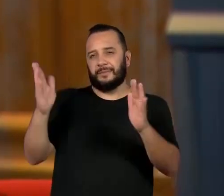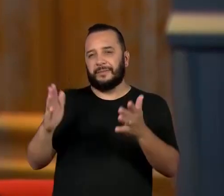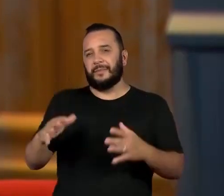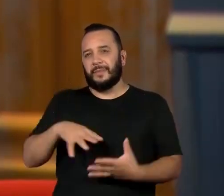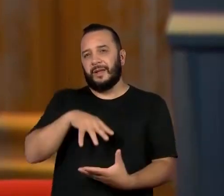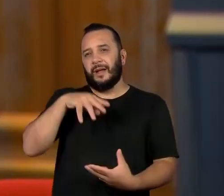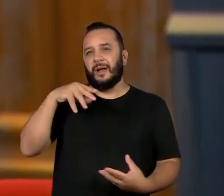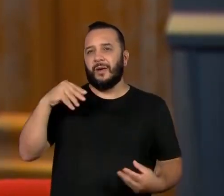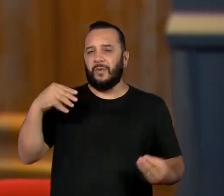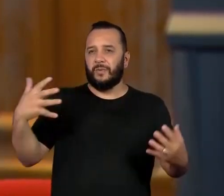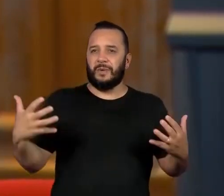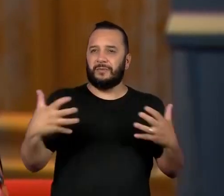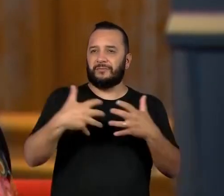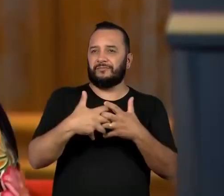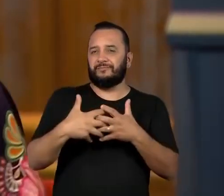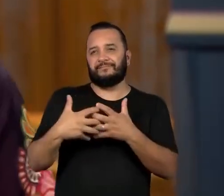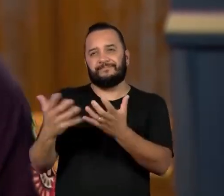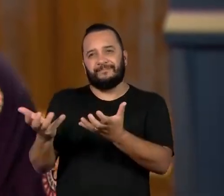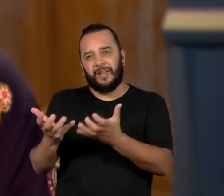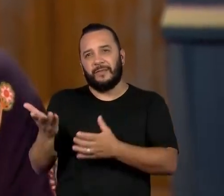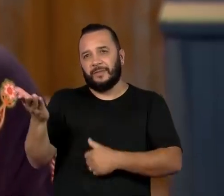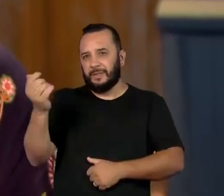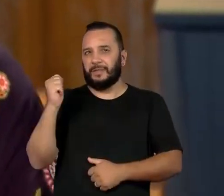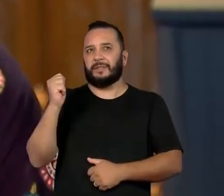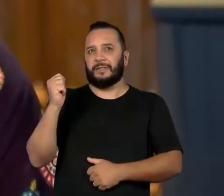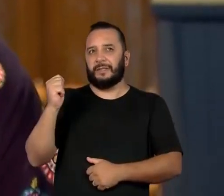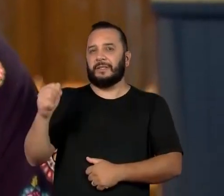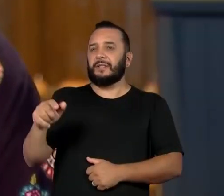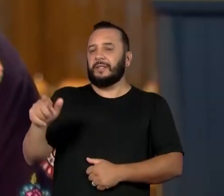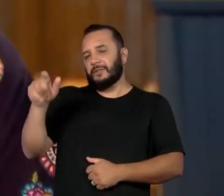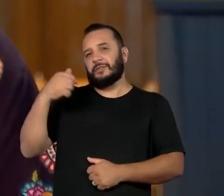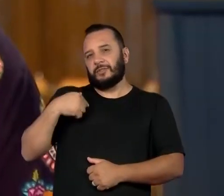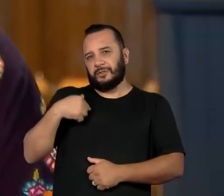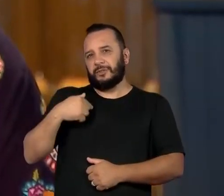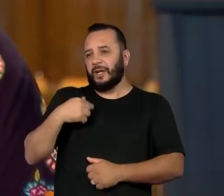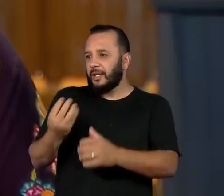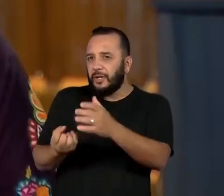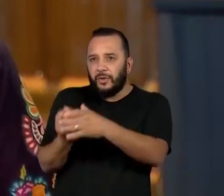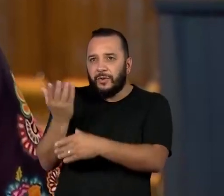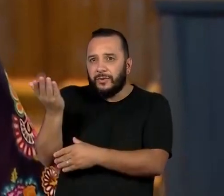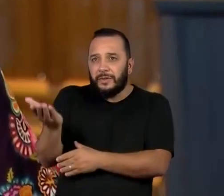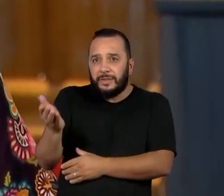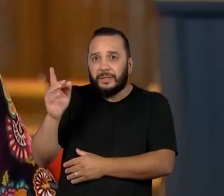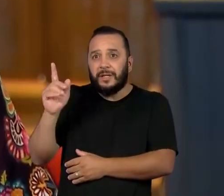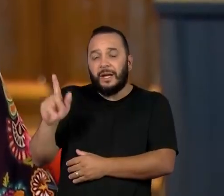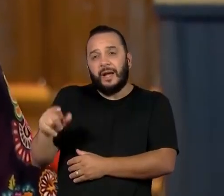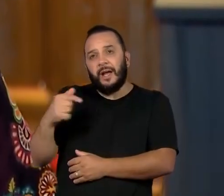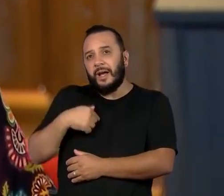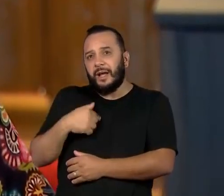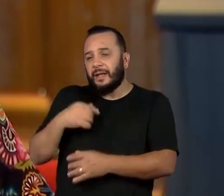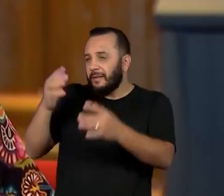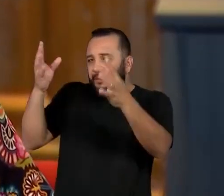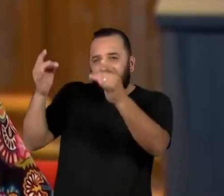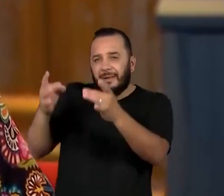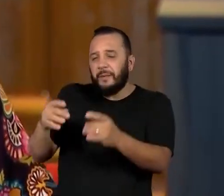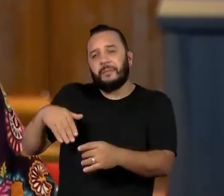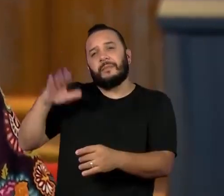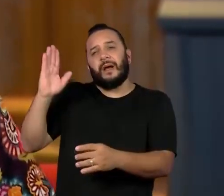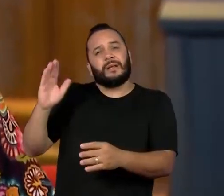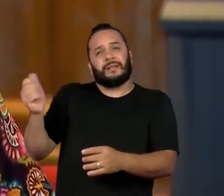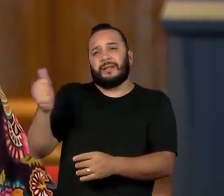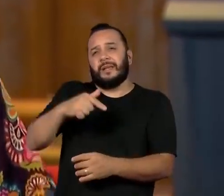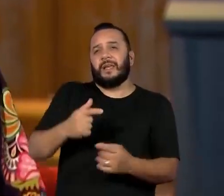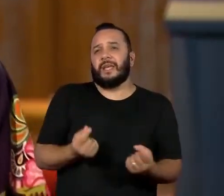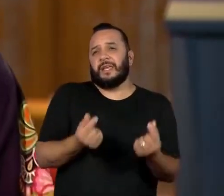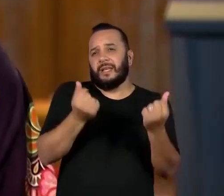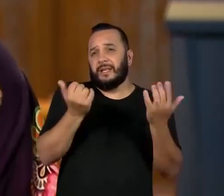aquela que eu busco e que desejo obrou bem a natureza em vos dar Tal condição pois há mais a descrição muito mais que a riqueza bem